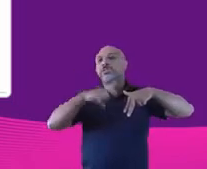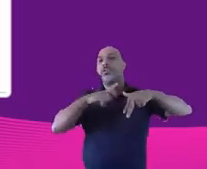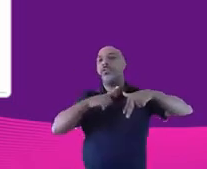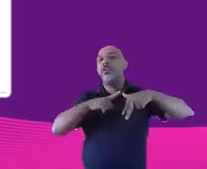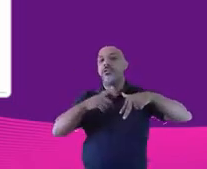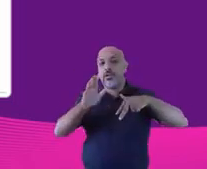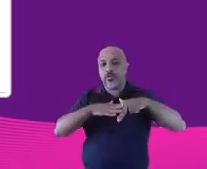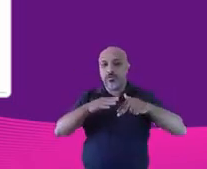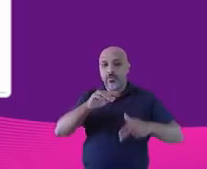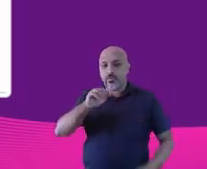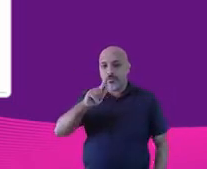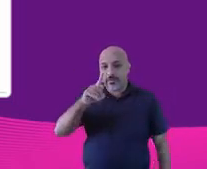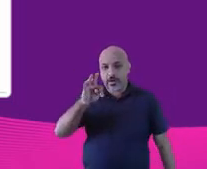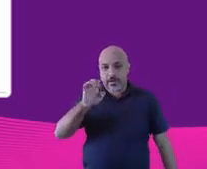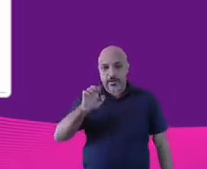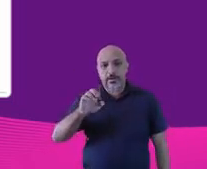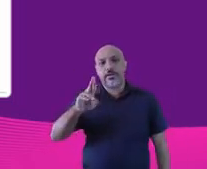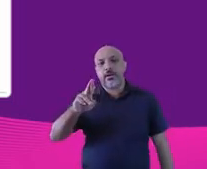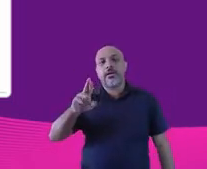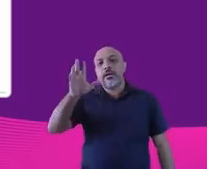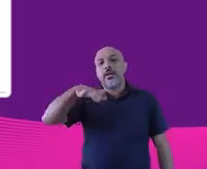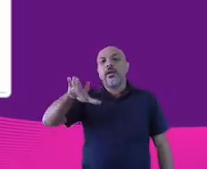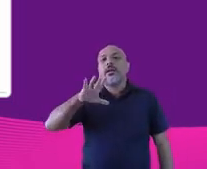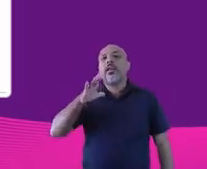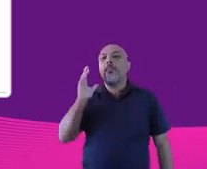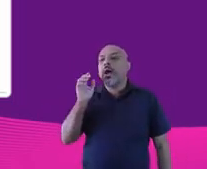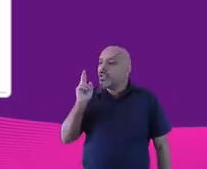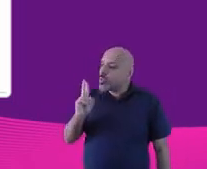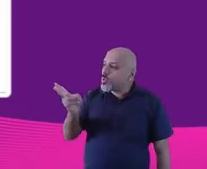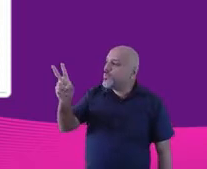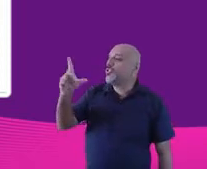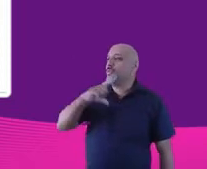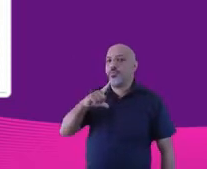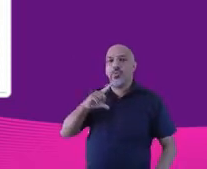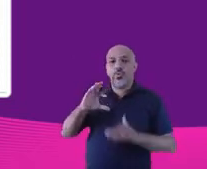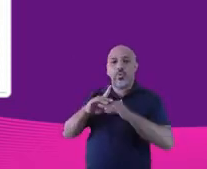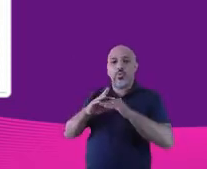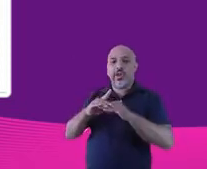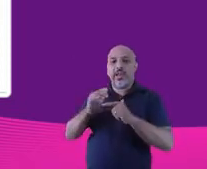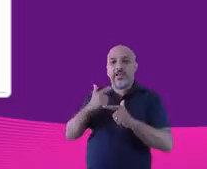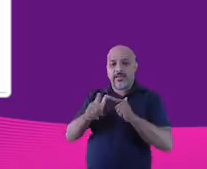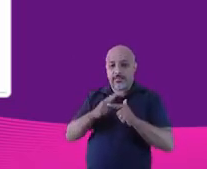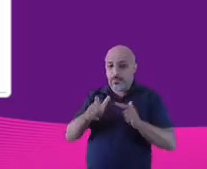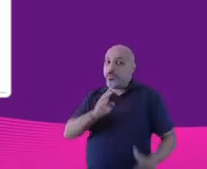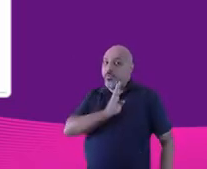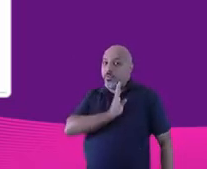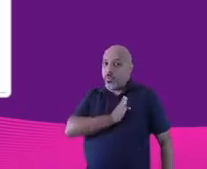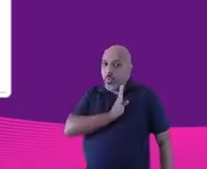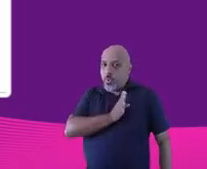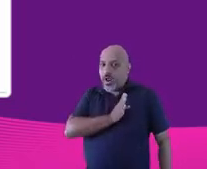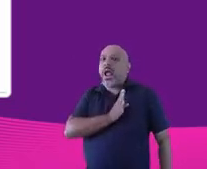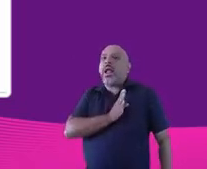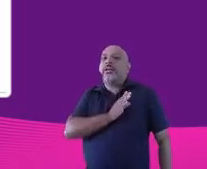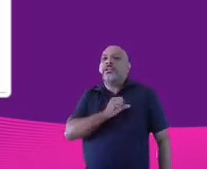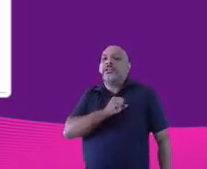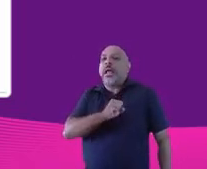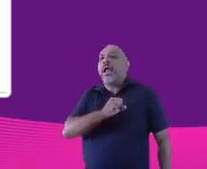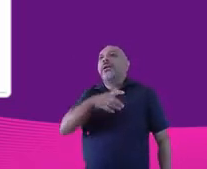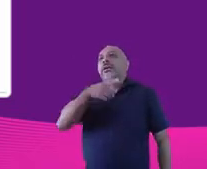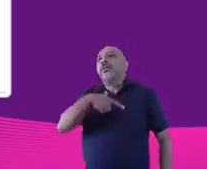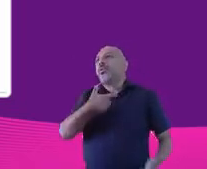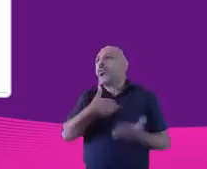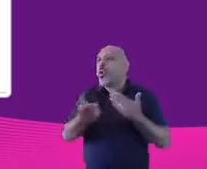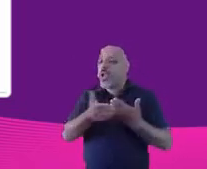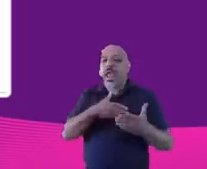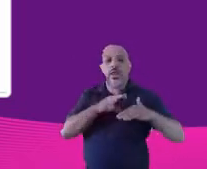flutter, né, eles são mais acometidos por doenças cardíacas. Então, qualquer doença